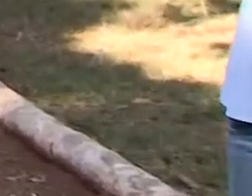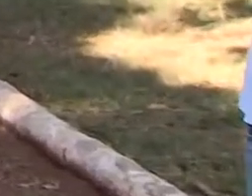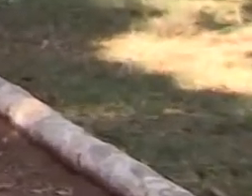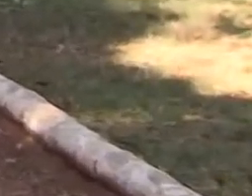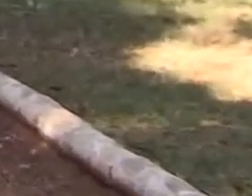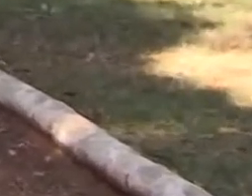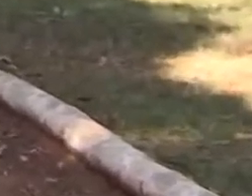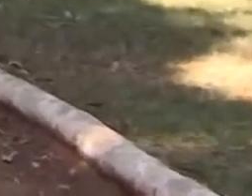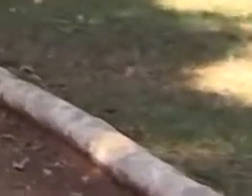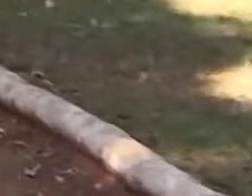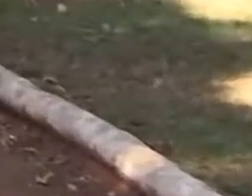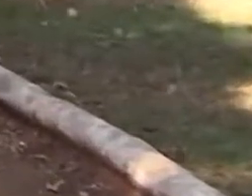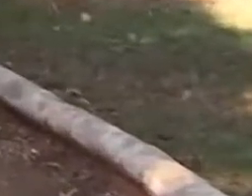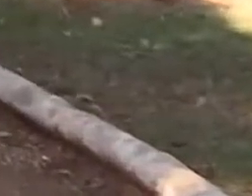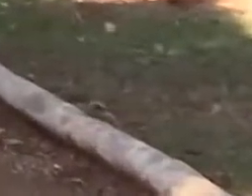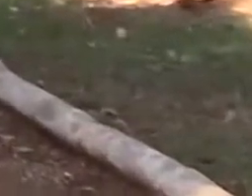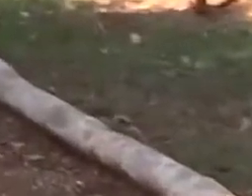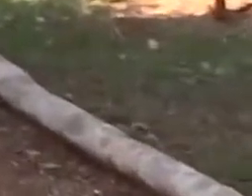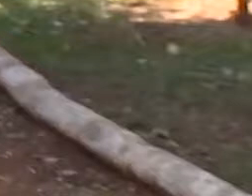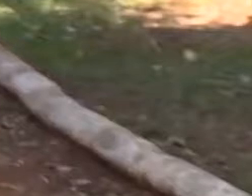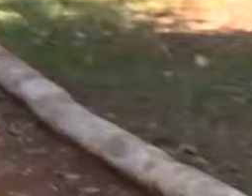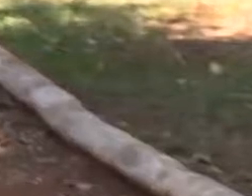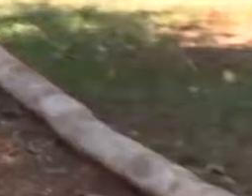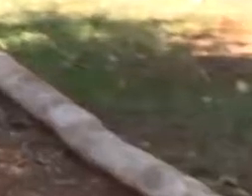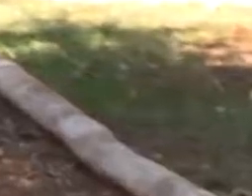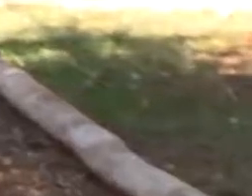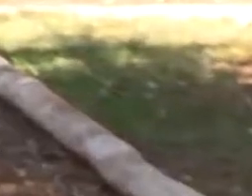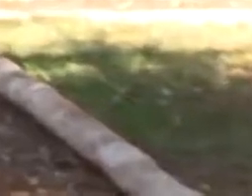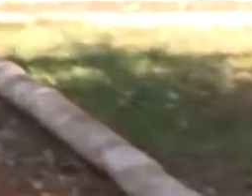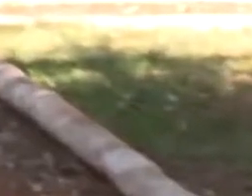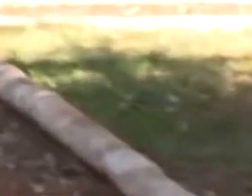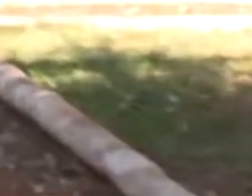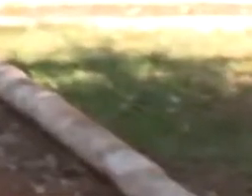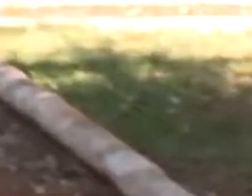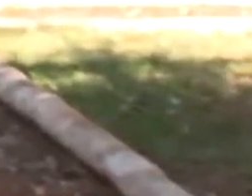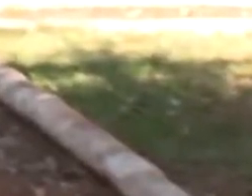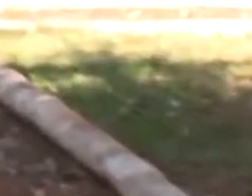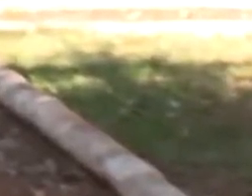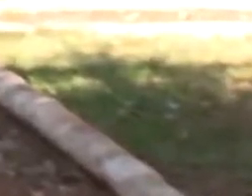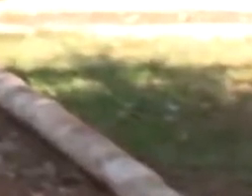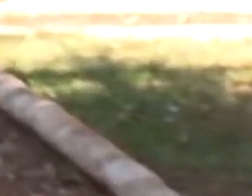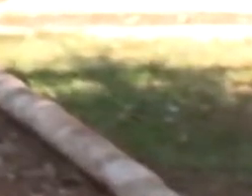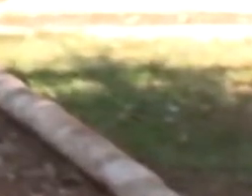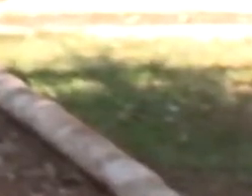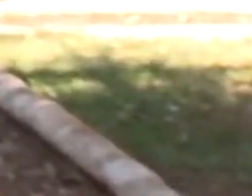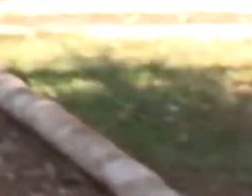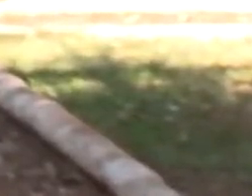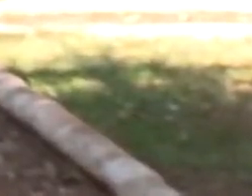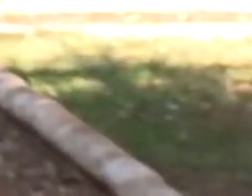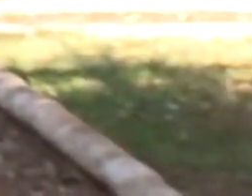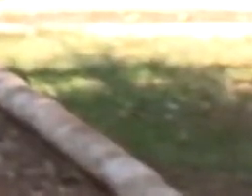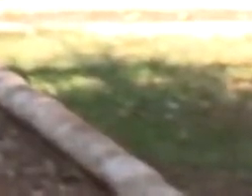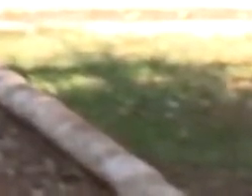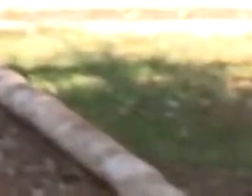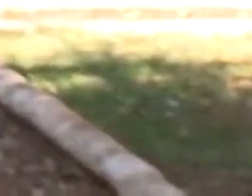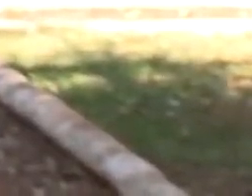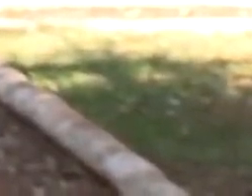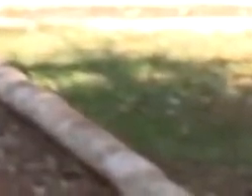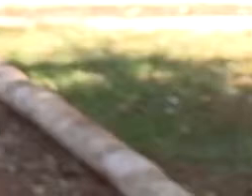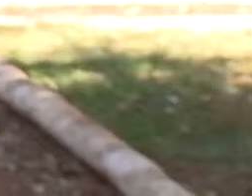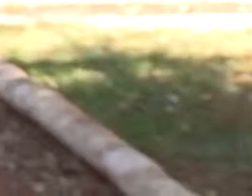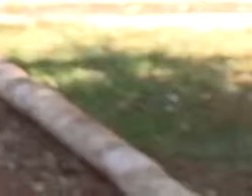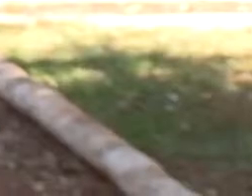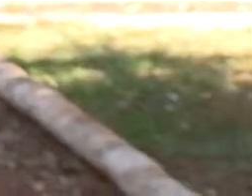participação aqui no Câmara Total, conversando conosco nesta segunda-feira. E eu aproveito a oportunidade também para voltar o comando ao meu grande